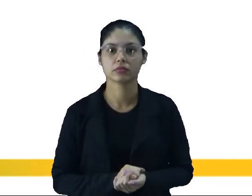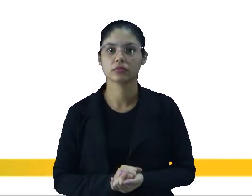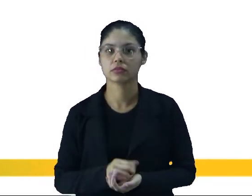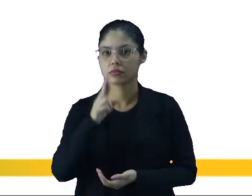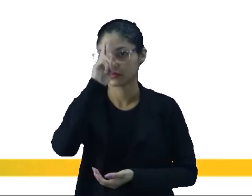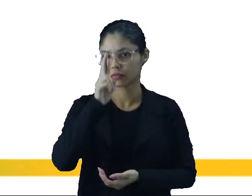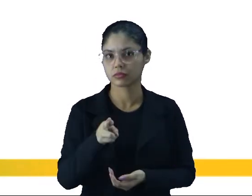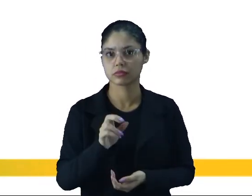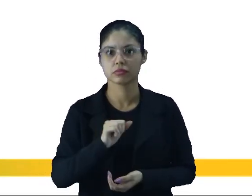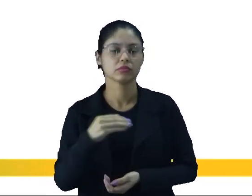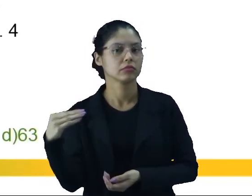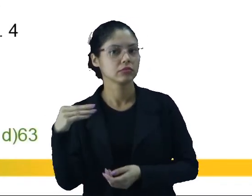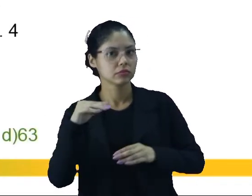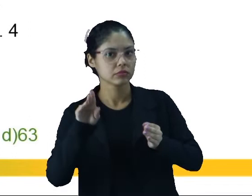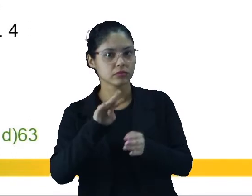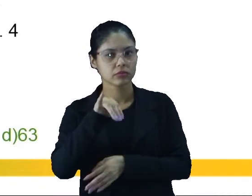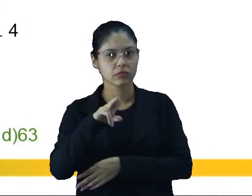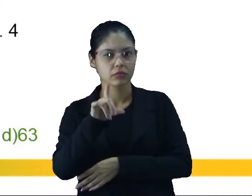razão ou termo médio, beleza?